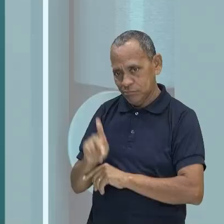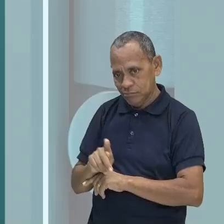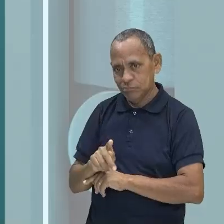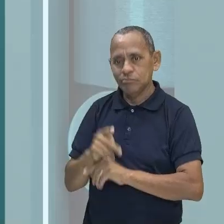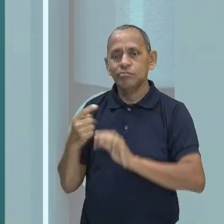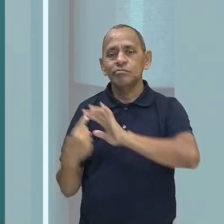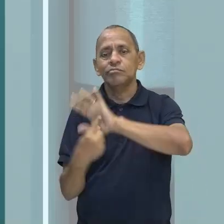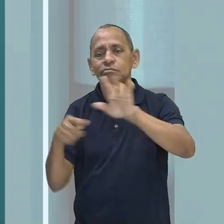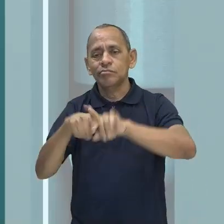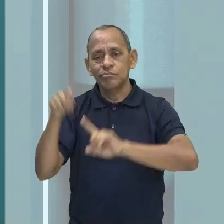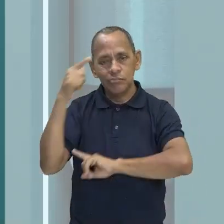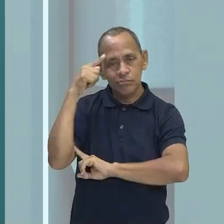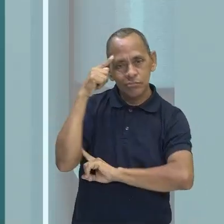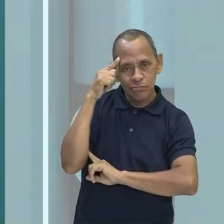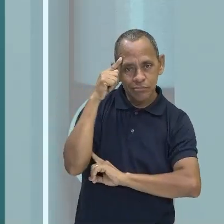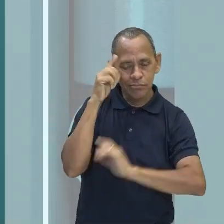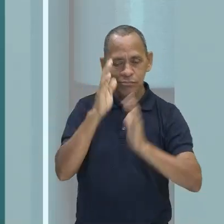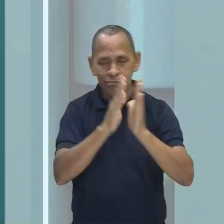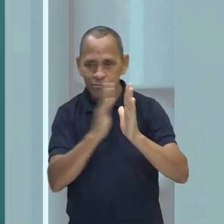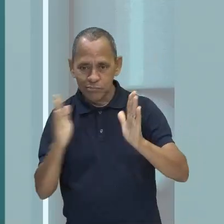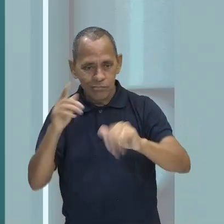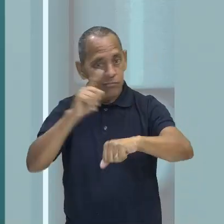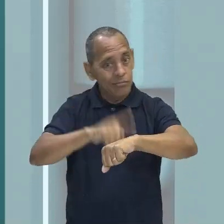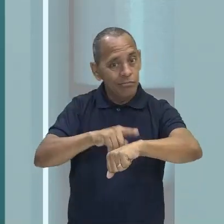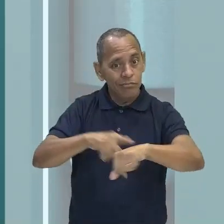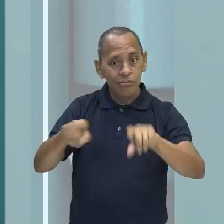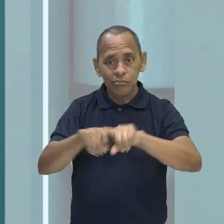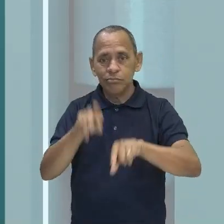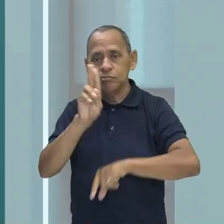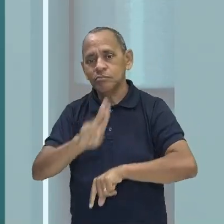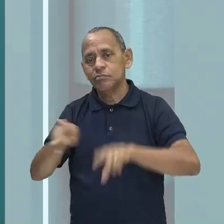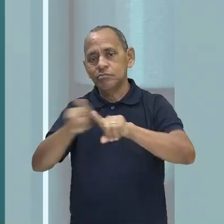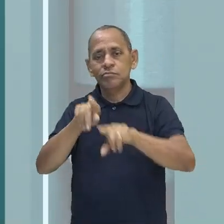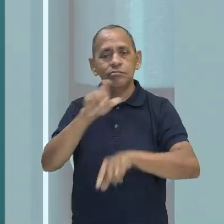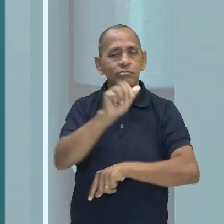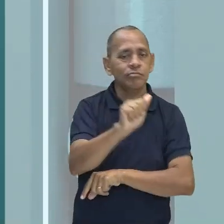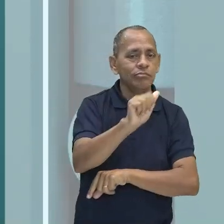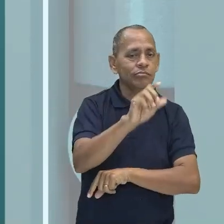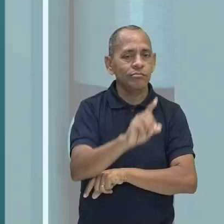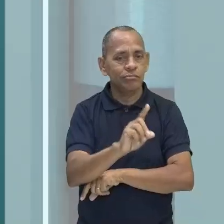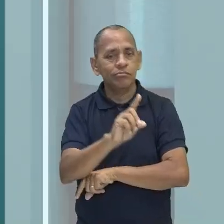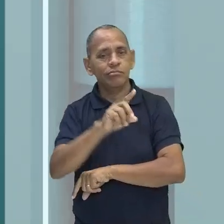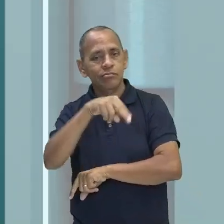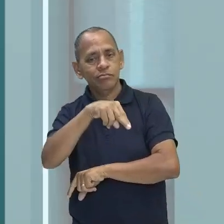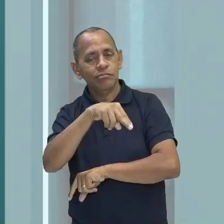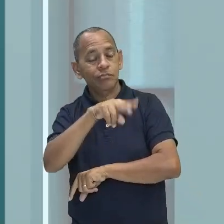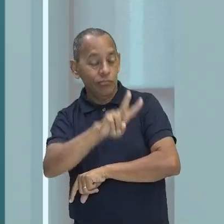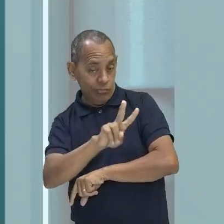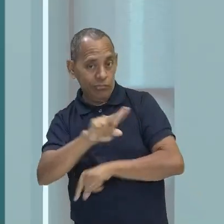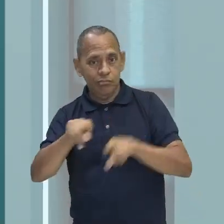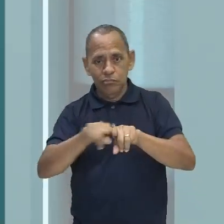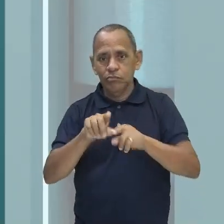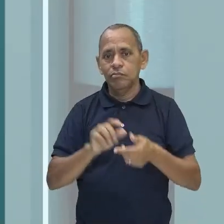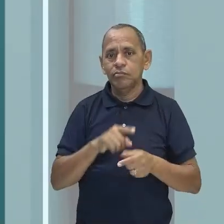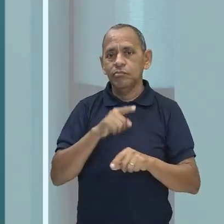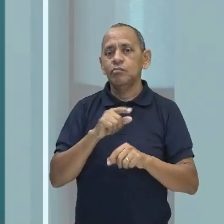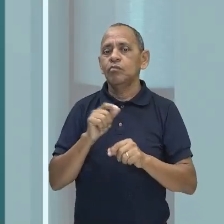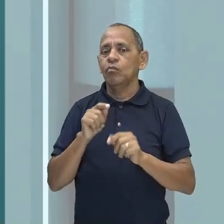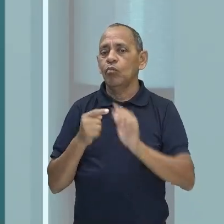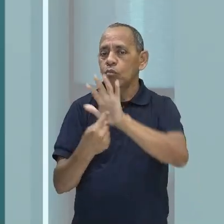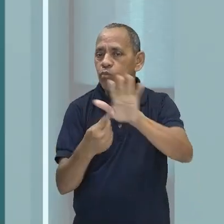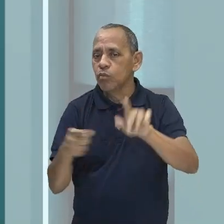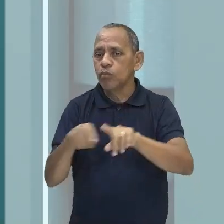indicar a ideia de tempo. Eu vou ter que utilizar um adjunto adverbial, um advérbio de tempo, para especificar quando aquela